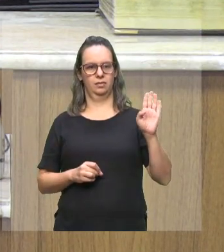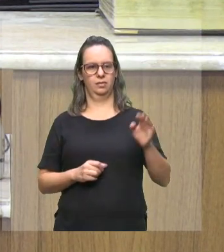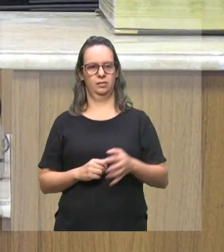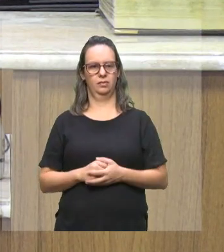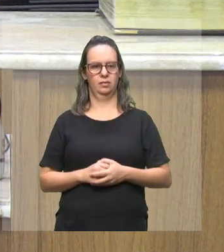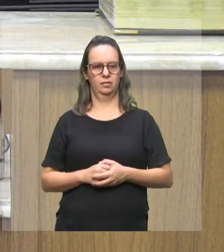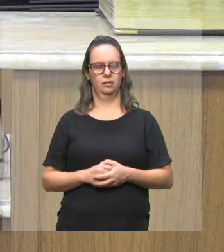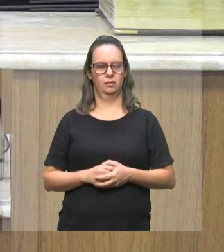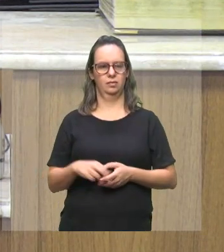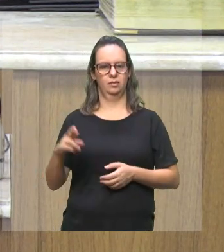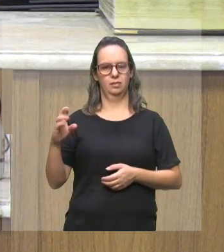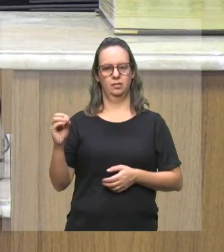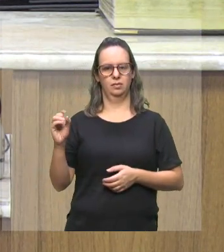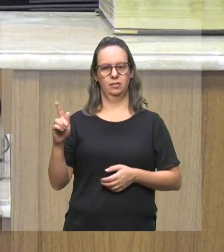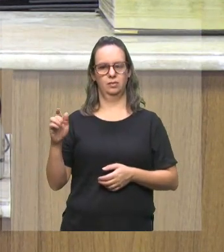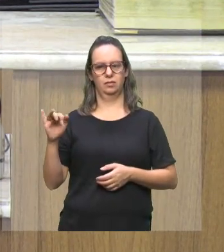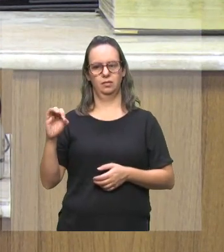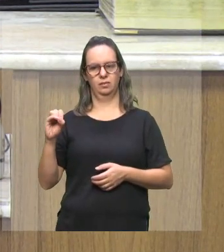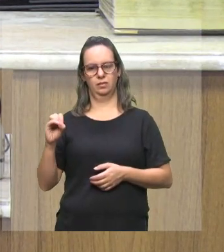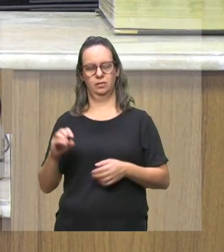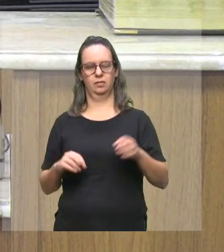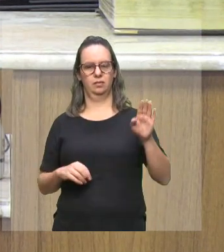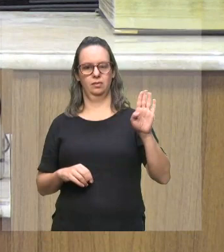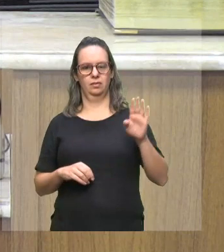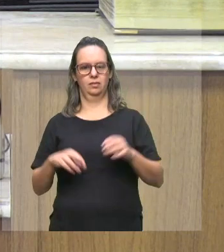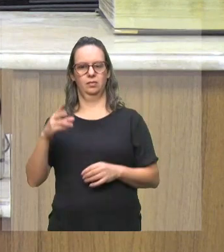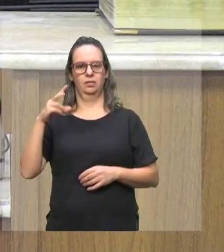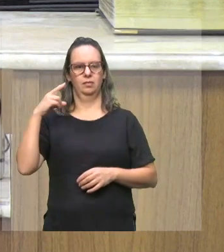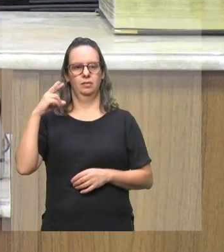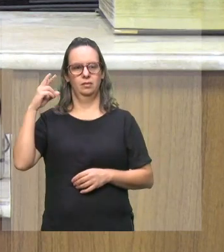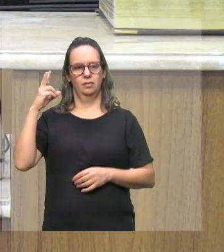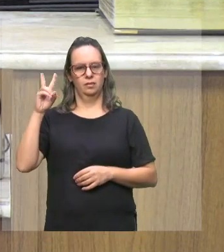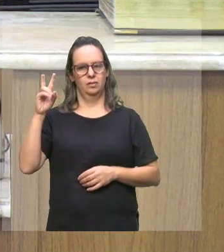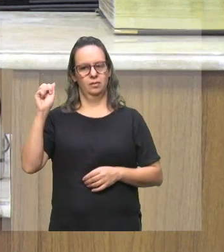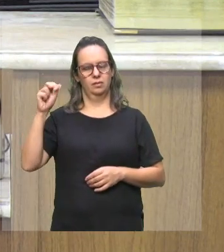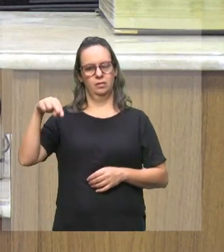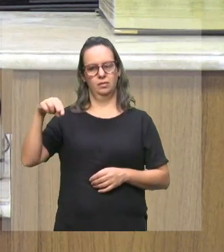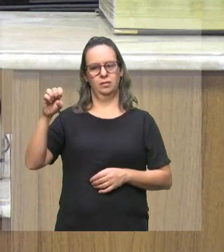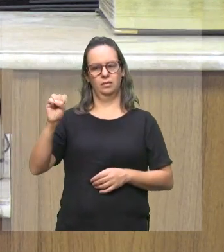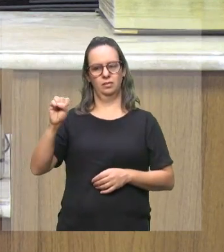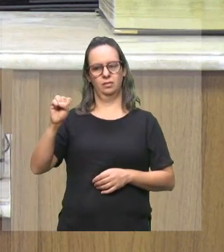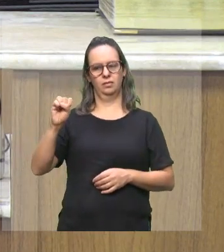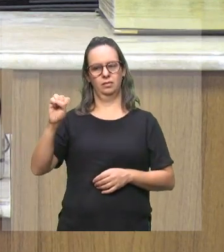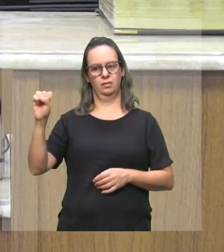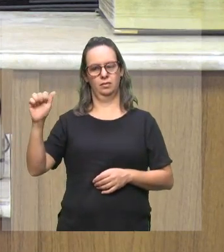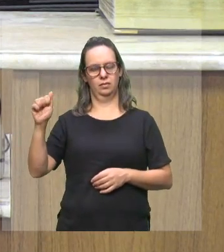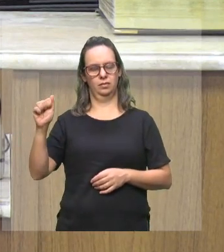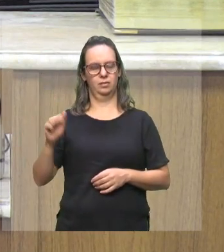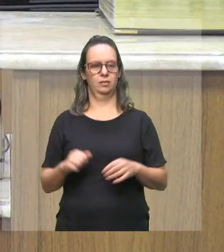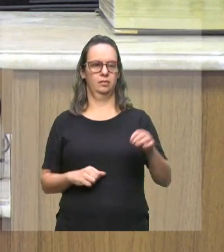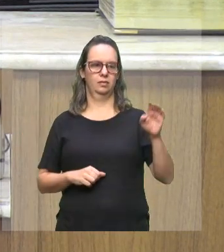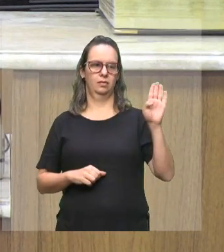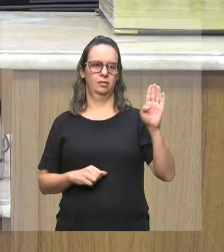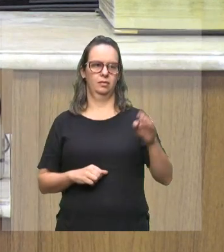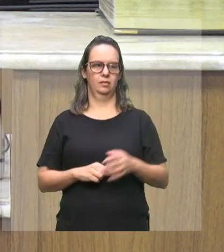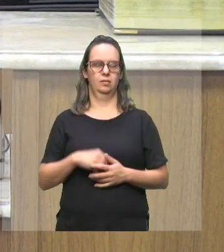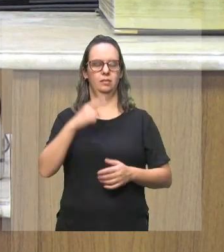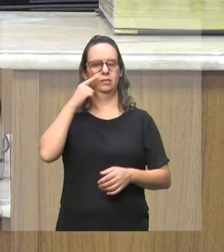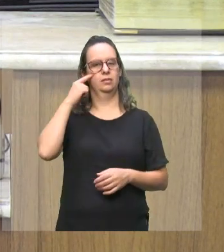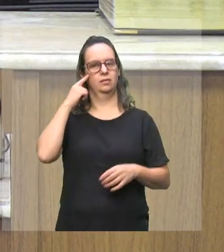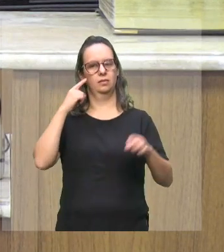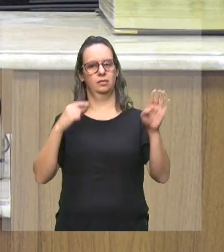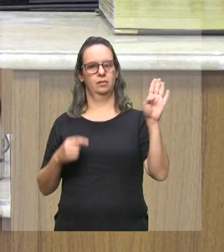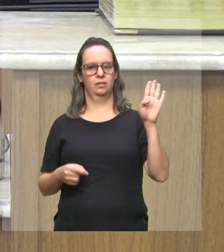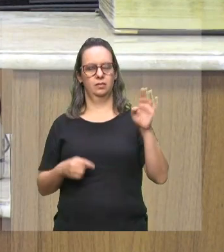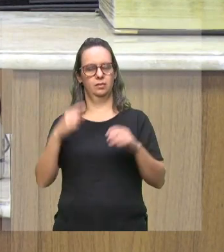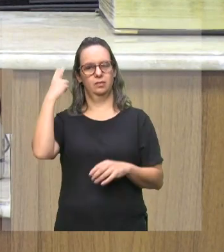presente. Rogério Nascimento. Presente. Vanessa Eugênio. Vanessa Eugênio, presente. Vinícius Simili. Presente. Viviane